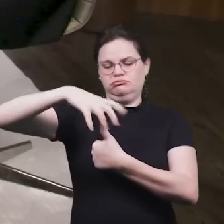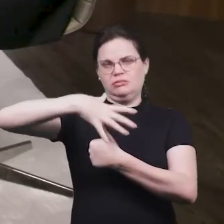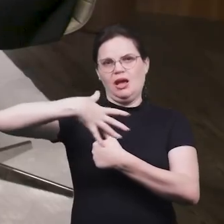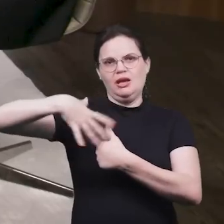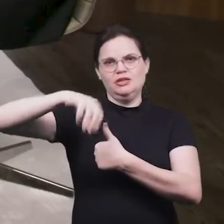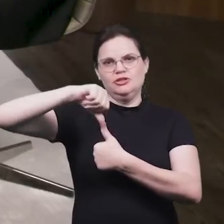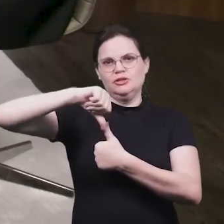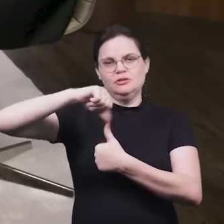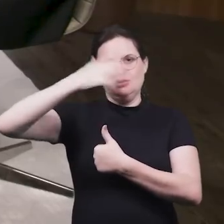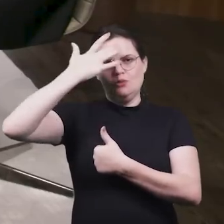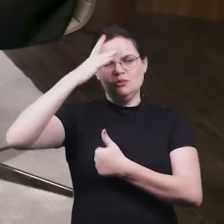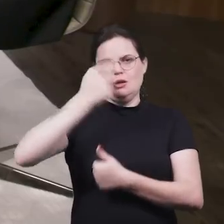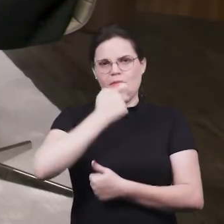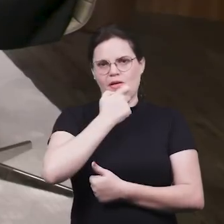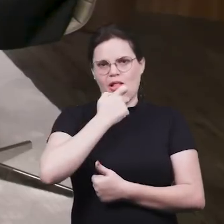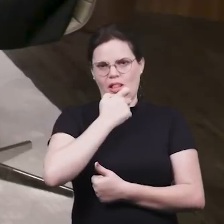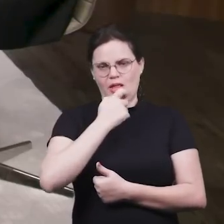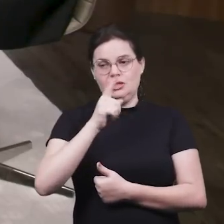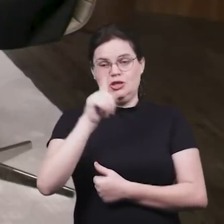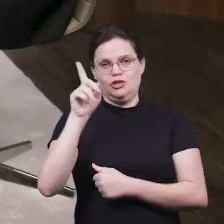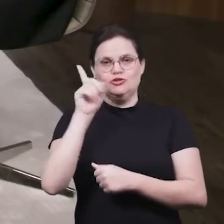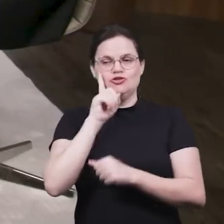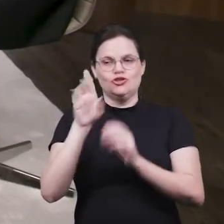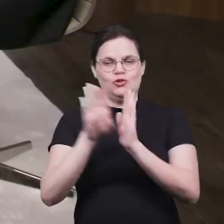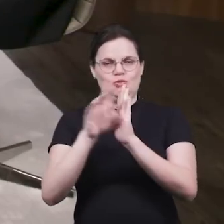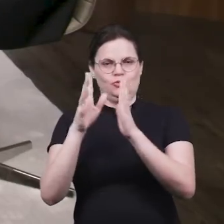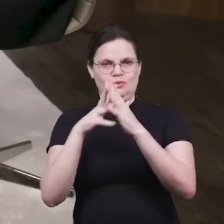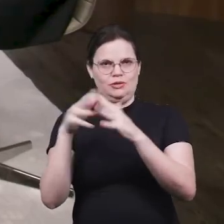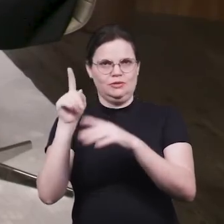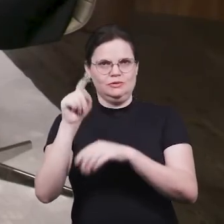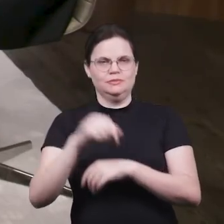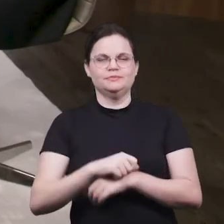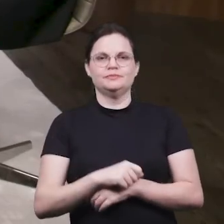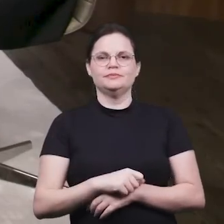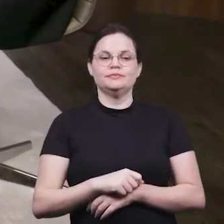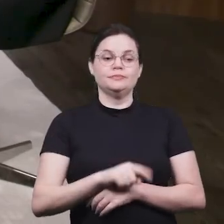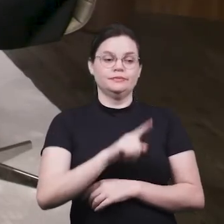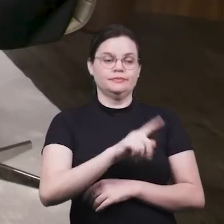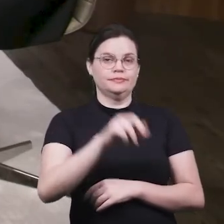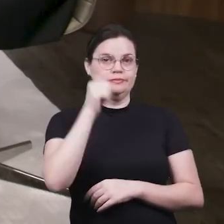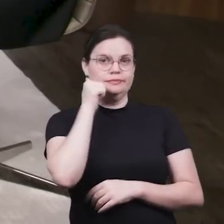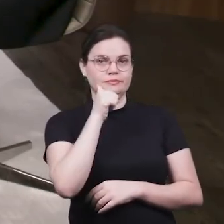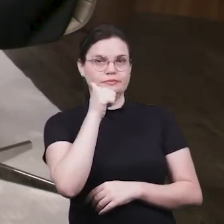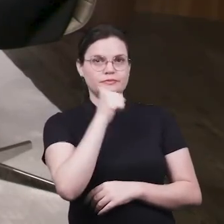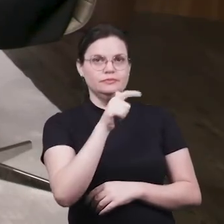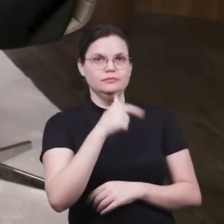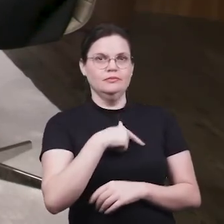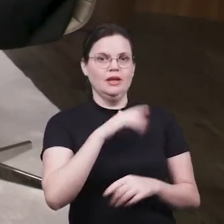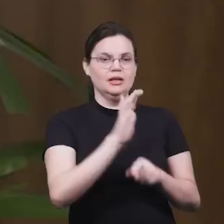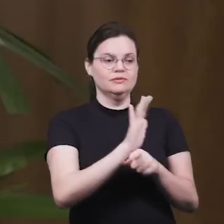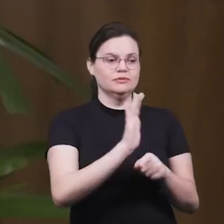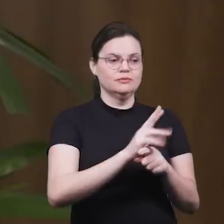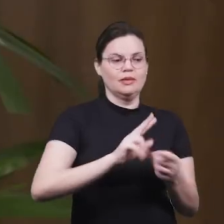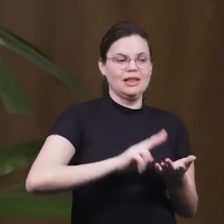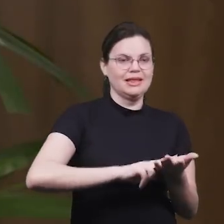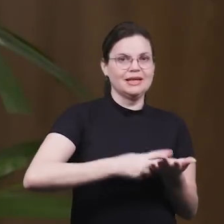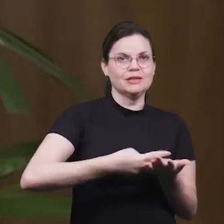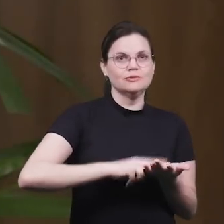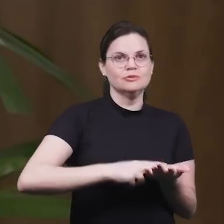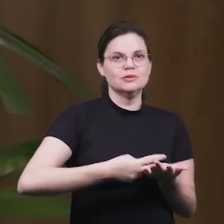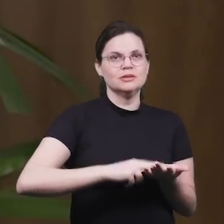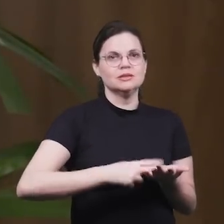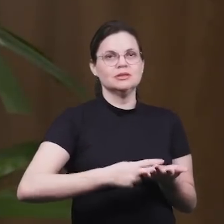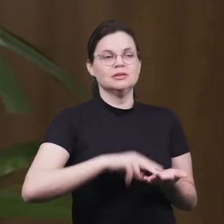não falavam inglês, e ela estava ajudando, traduzindo para elas